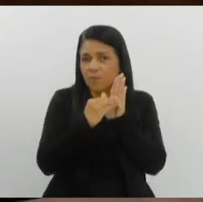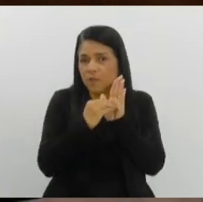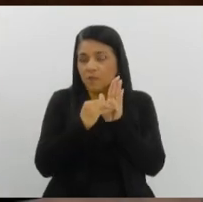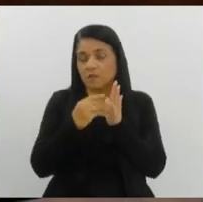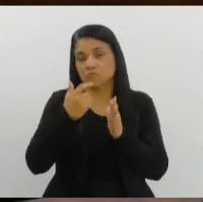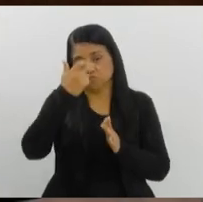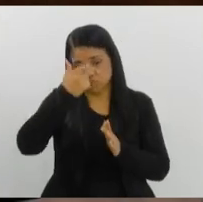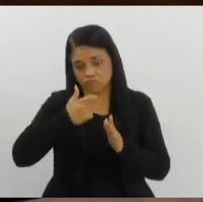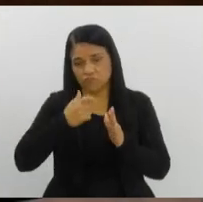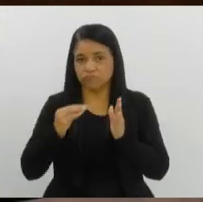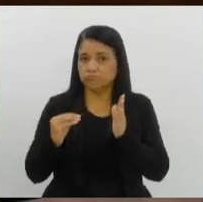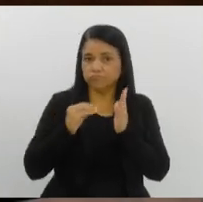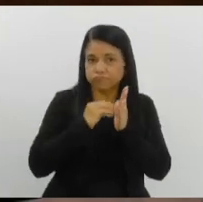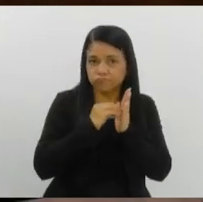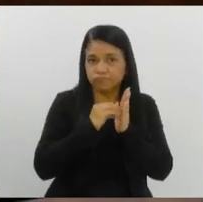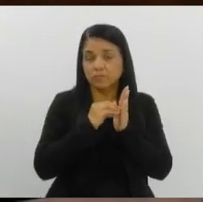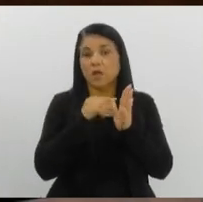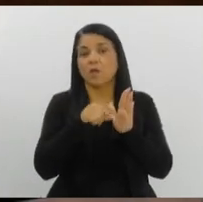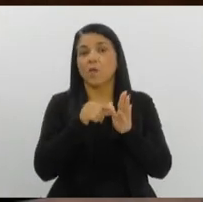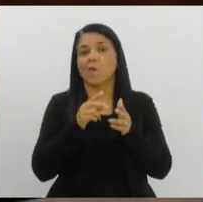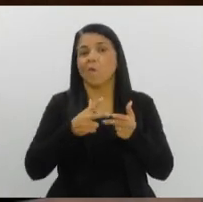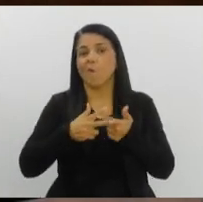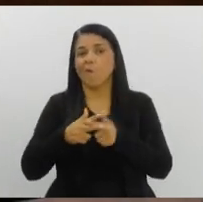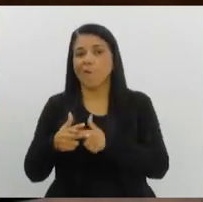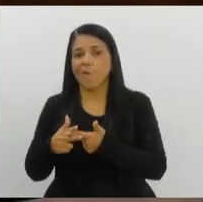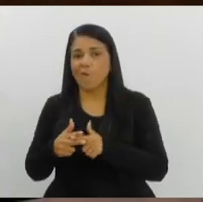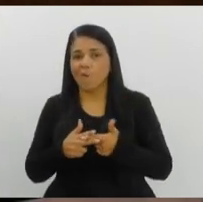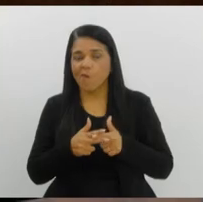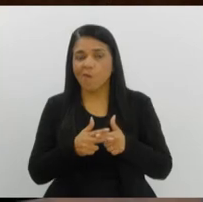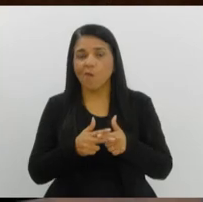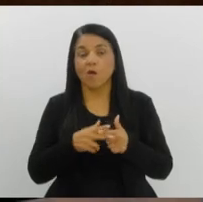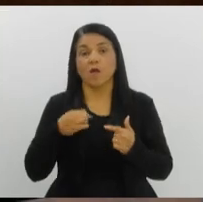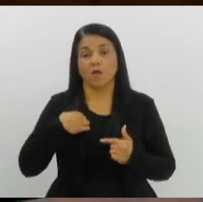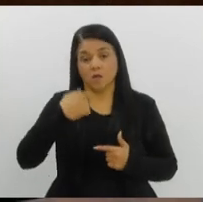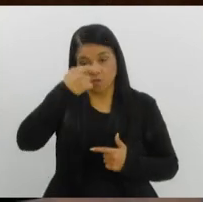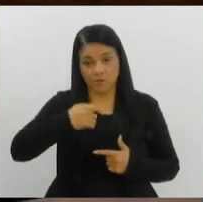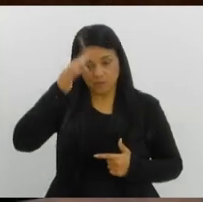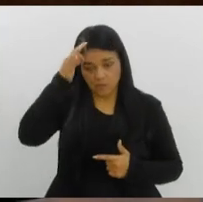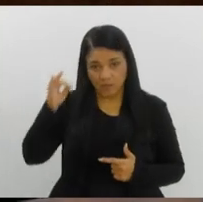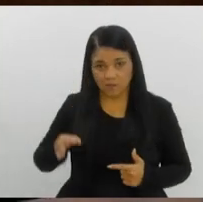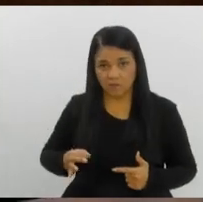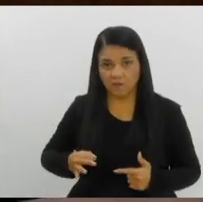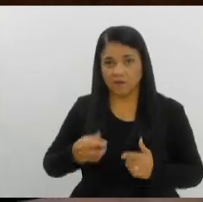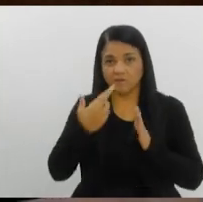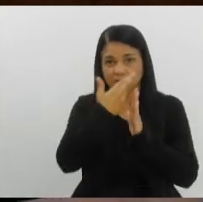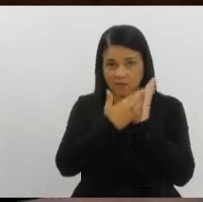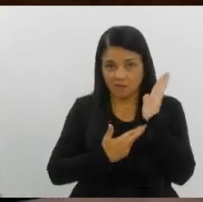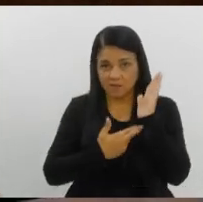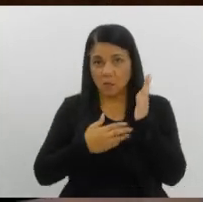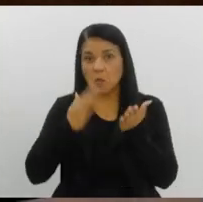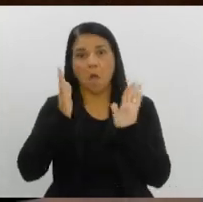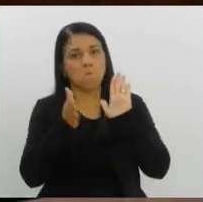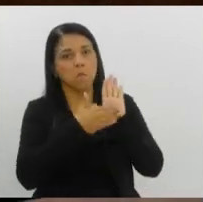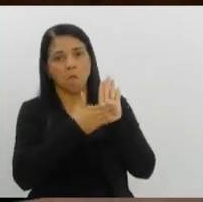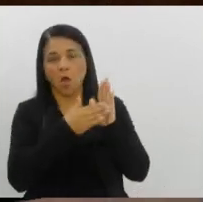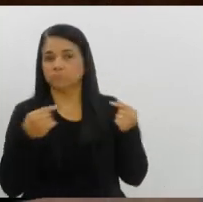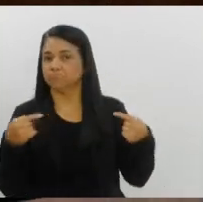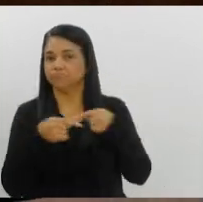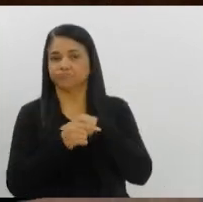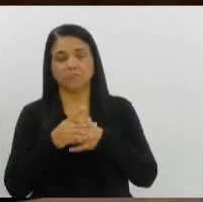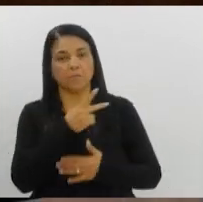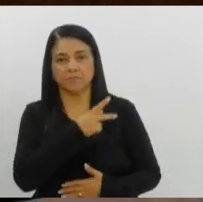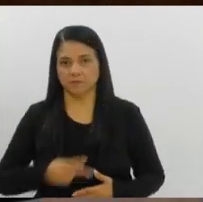fiz é para fazer essas correções, porque entendo que esta redação não foi a proposta e acordada